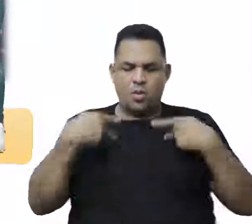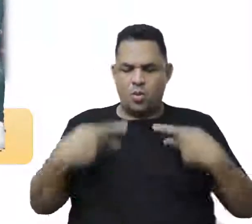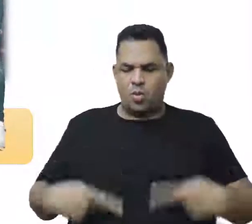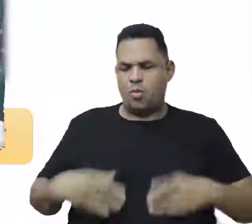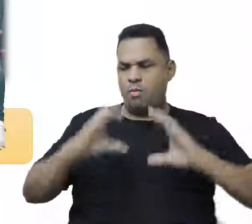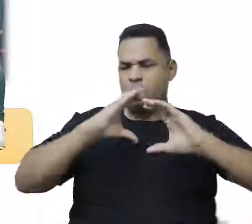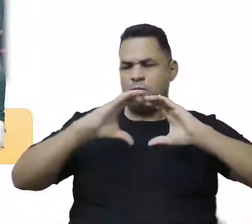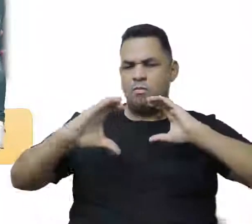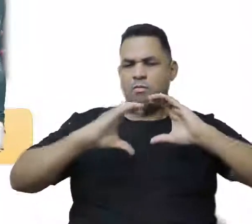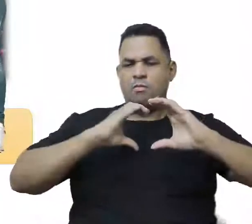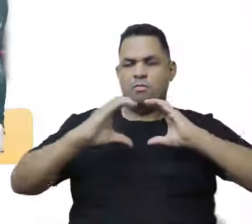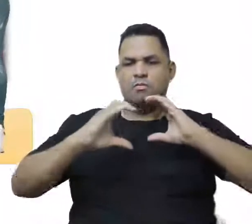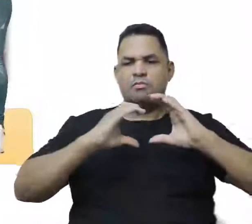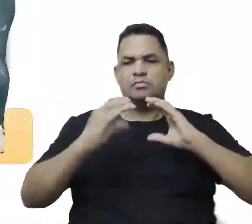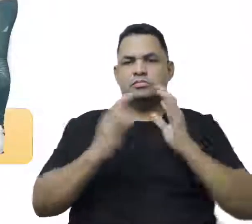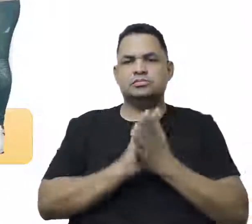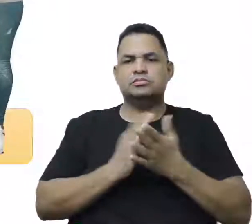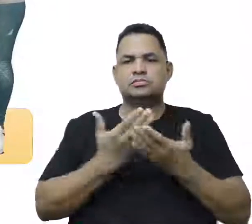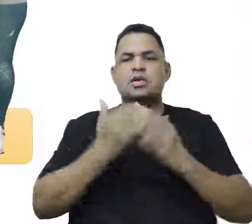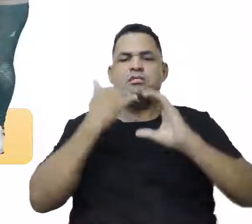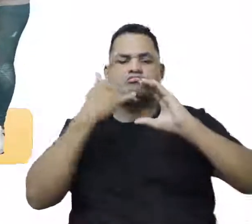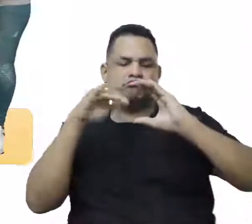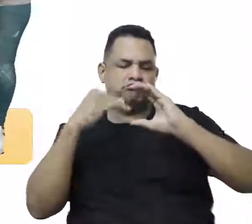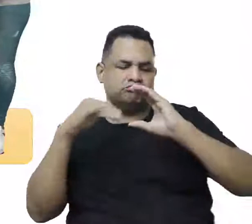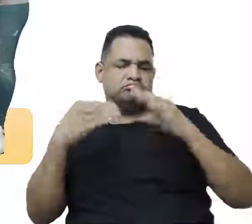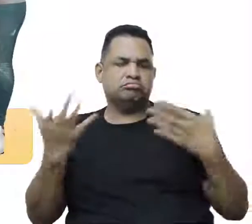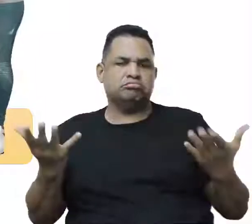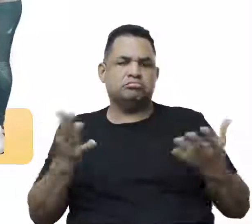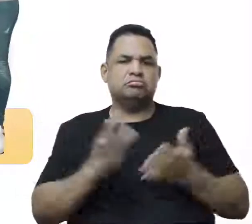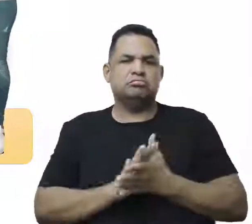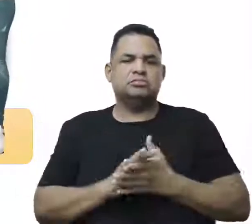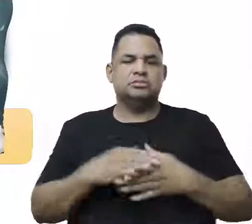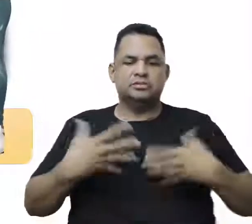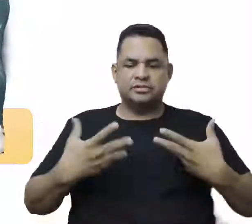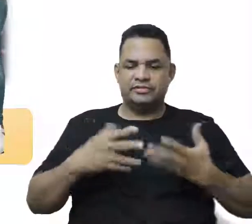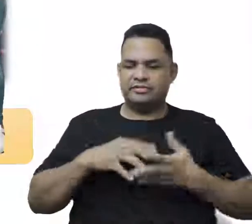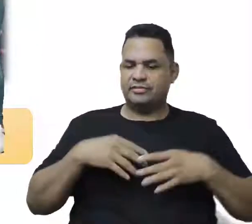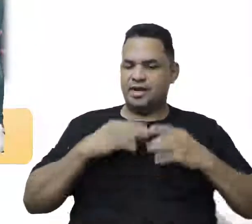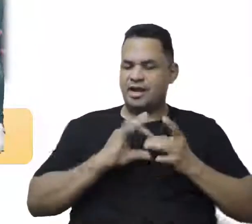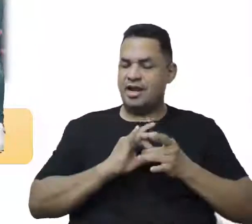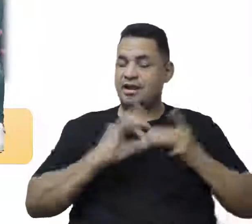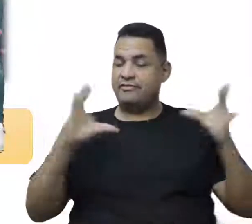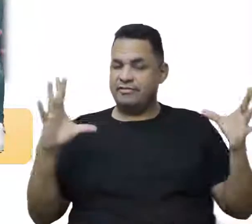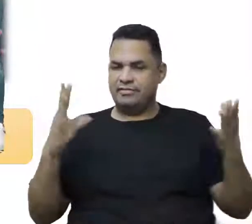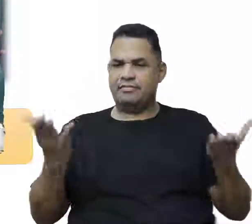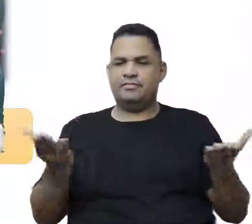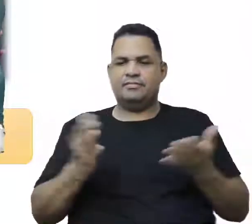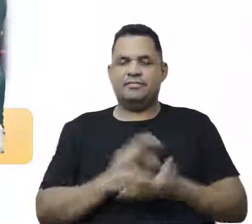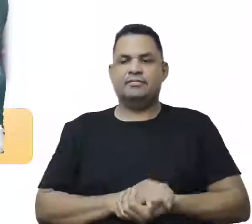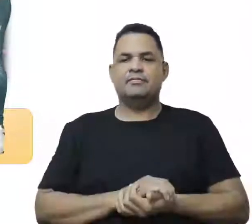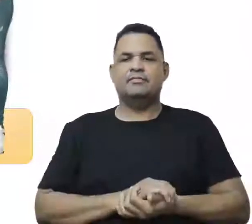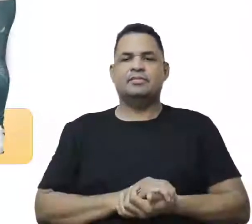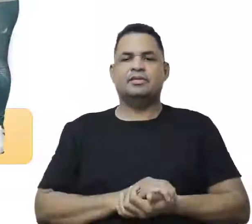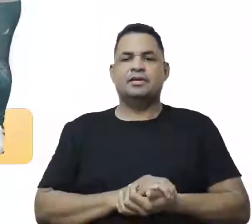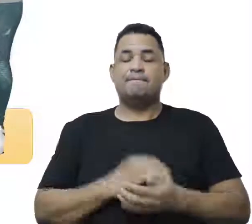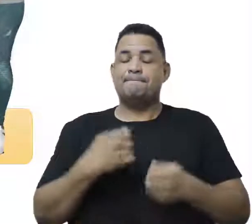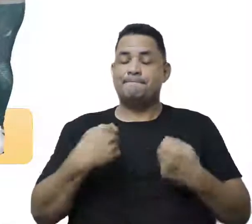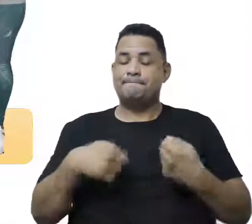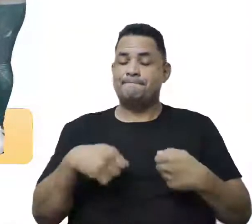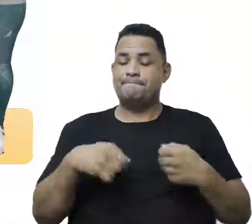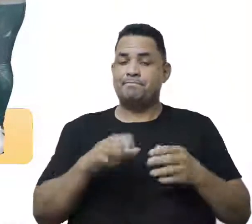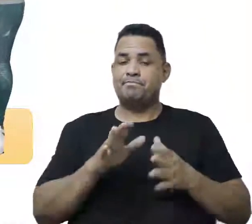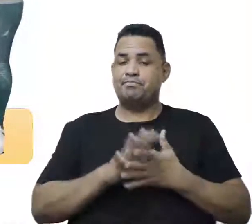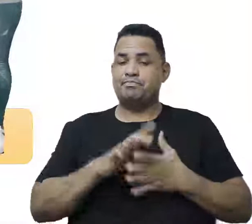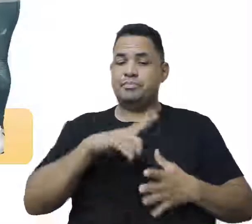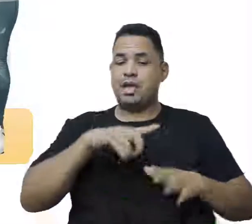esse corpo ele passa mensagens, você vai se soltando mais. E aí também tem que ter cuidado, professora, de